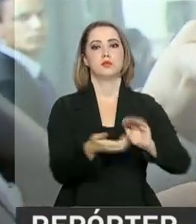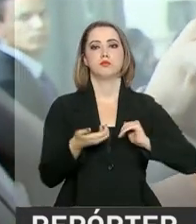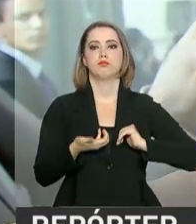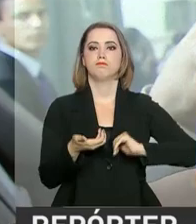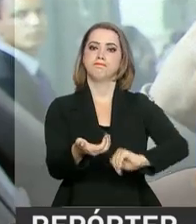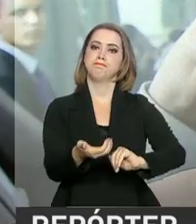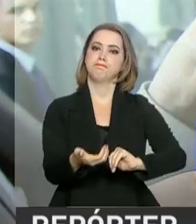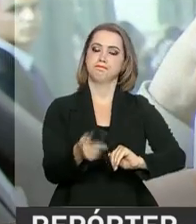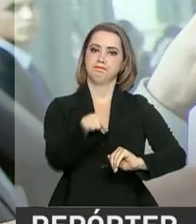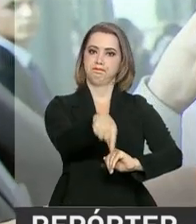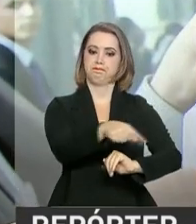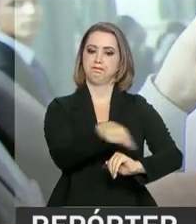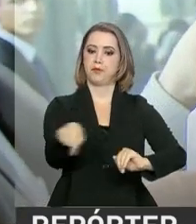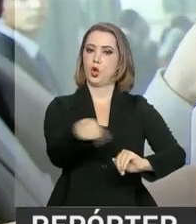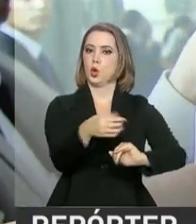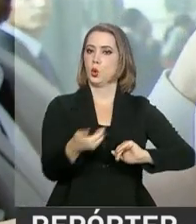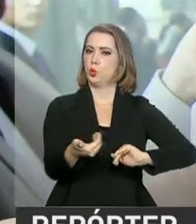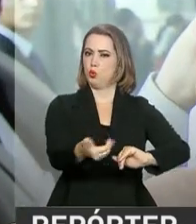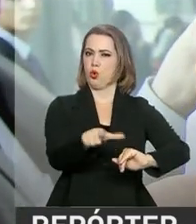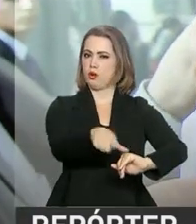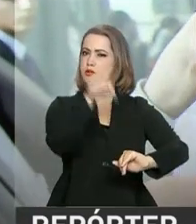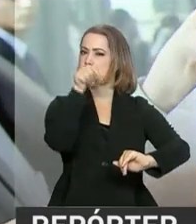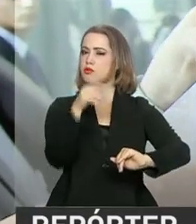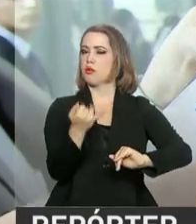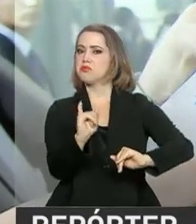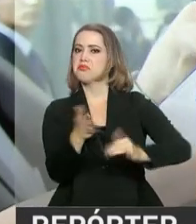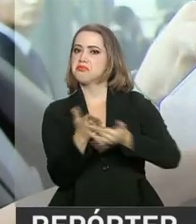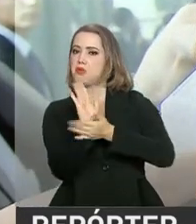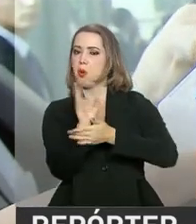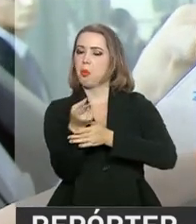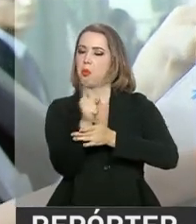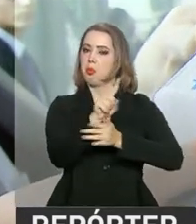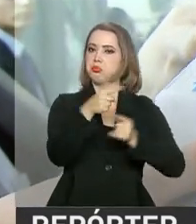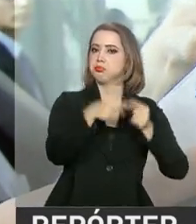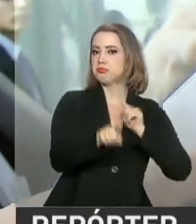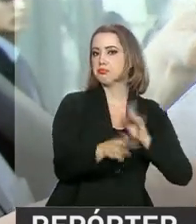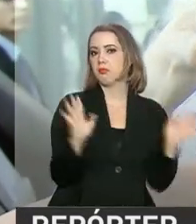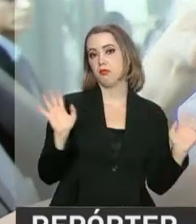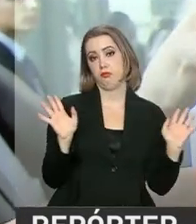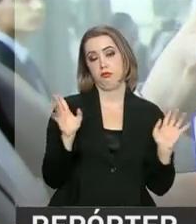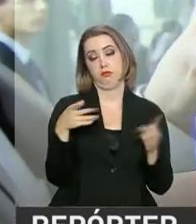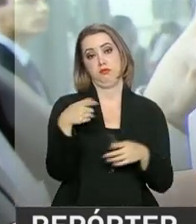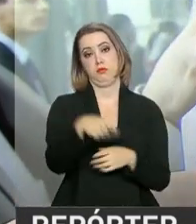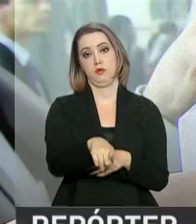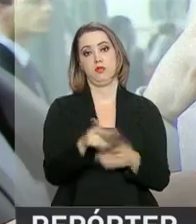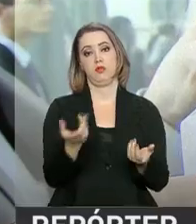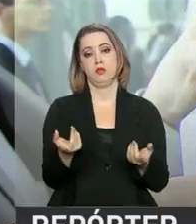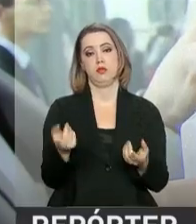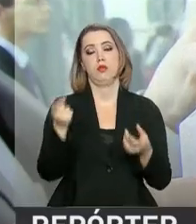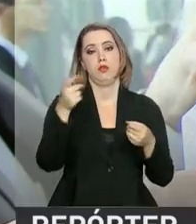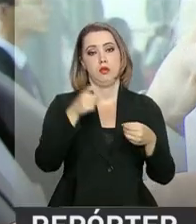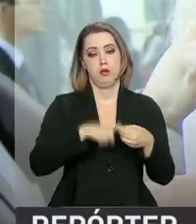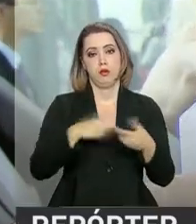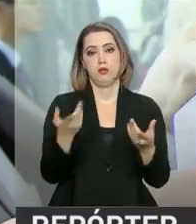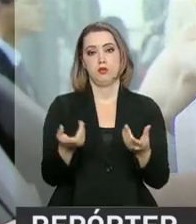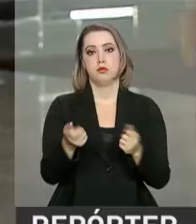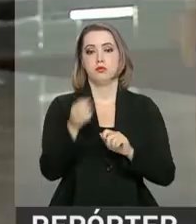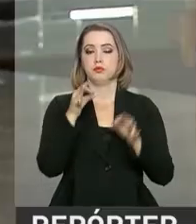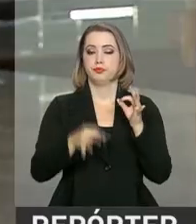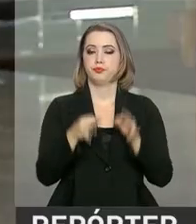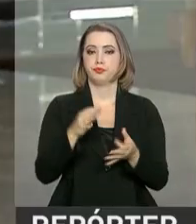Congresso decidir pela aprovação ou não do regime de recuperação fiscal